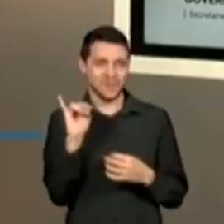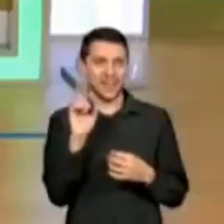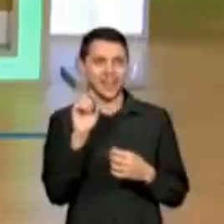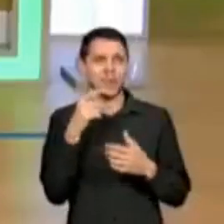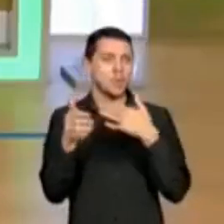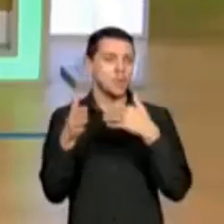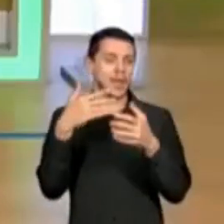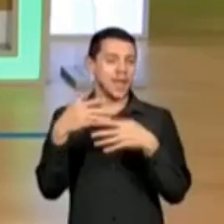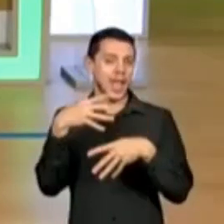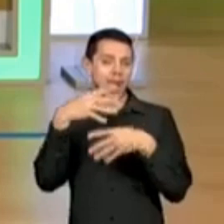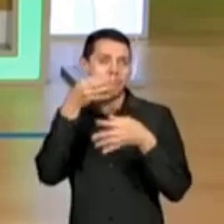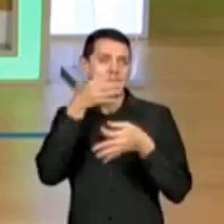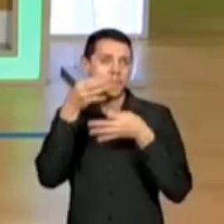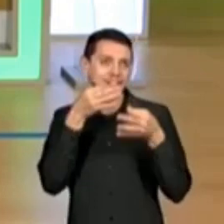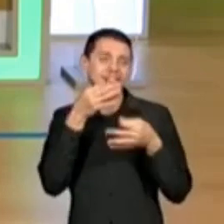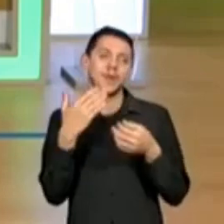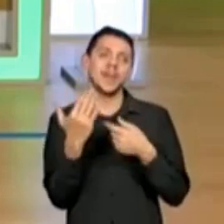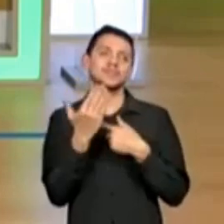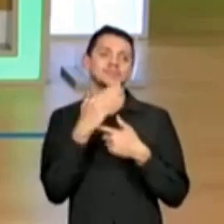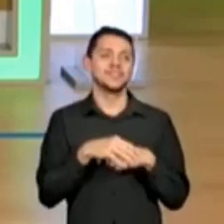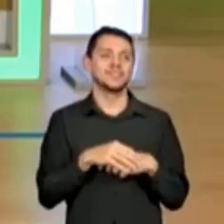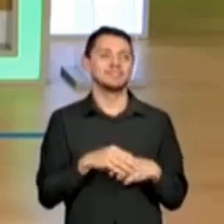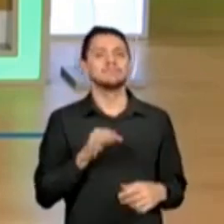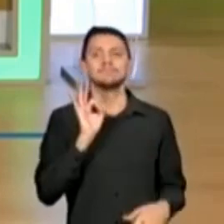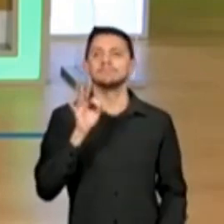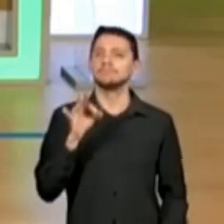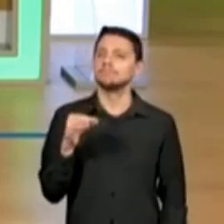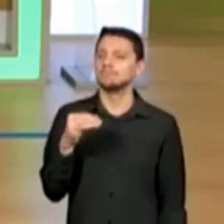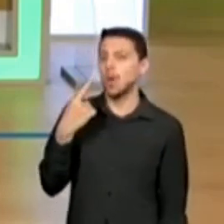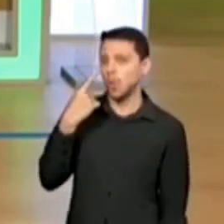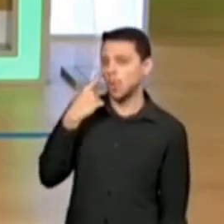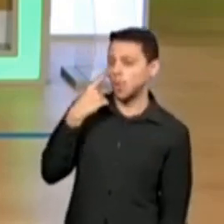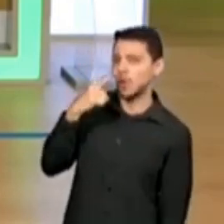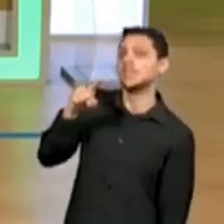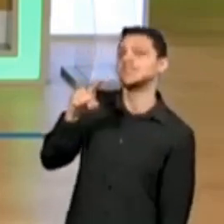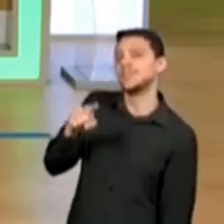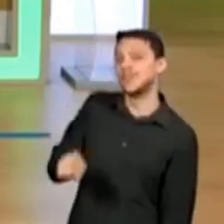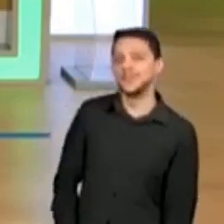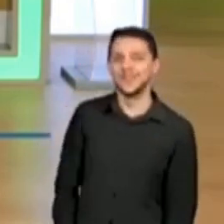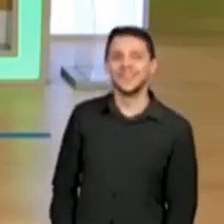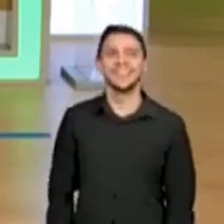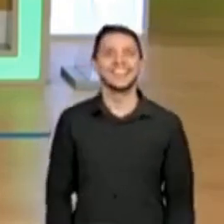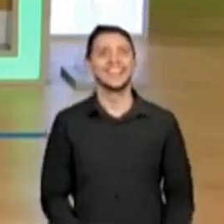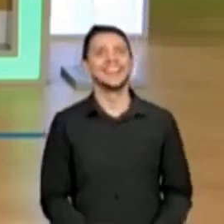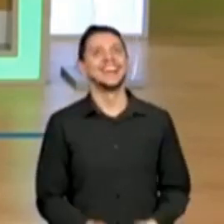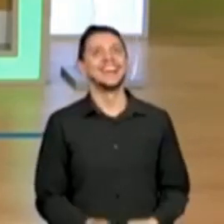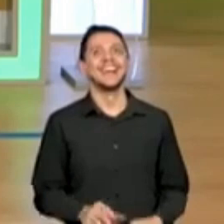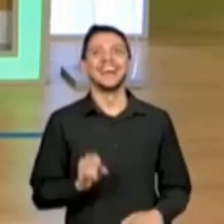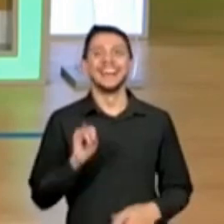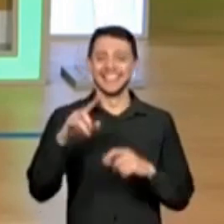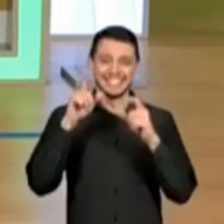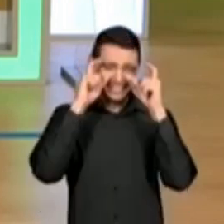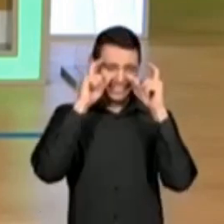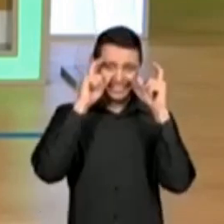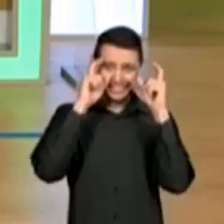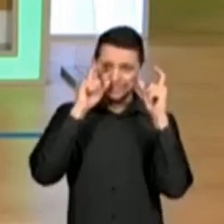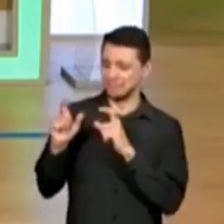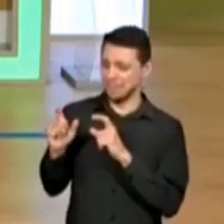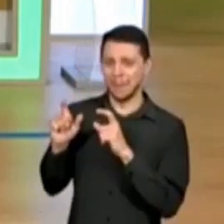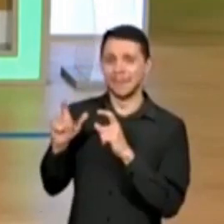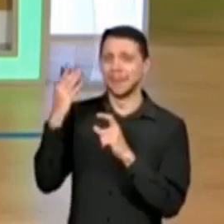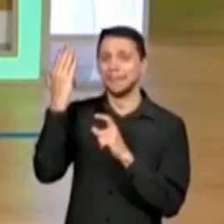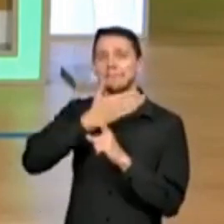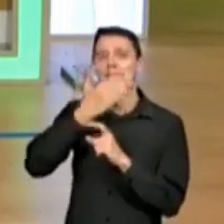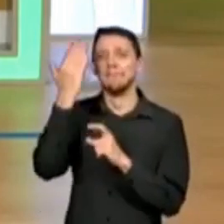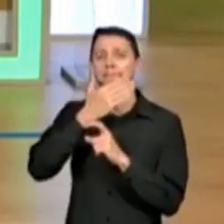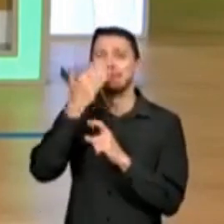ser, Pro? Tô de olho. Por isso que ela usa óculos. Não, brincadeira. No caso, é porque se eu tirar o óculos, eu não consigo ficar de olho, porque